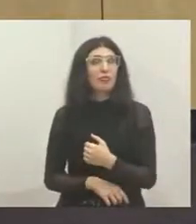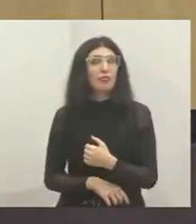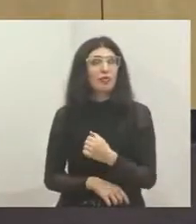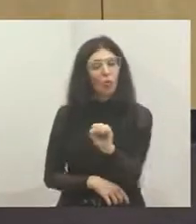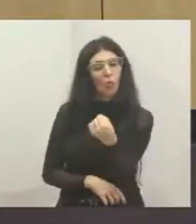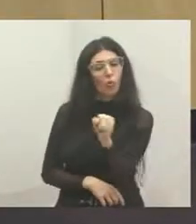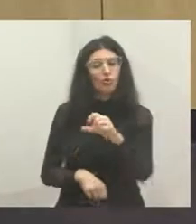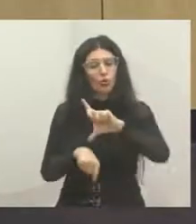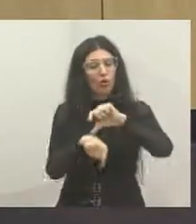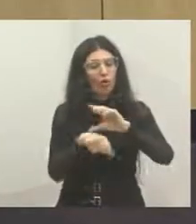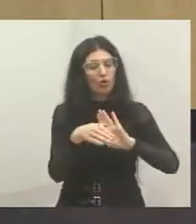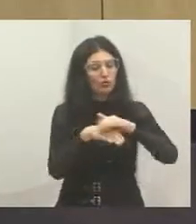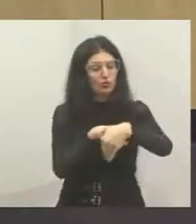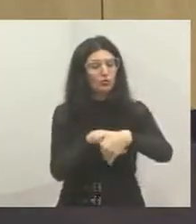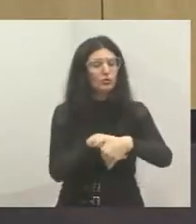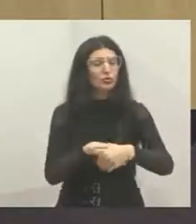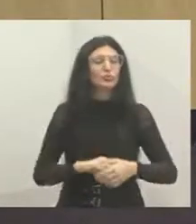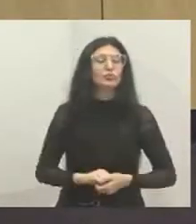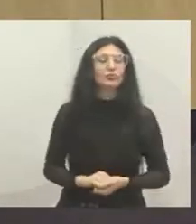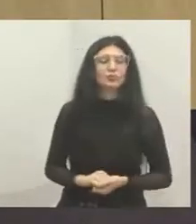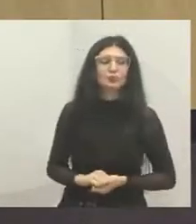em ponto. Agradeço,